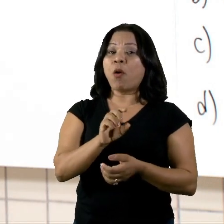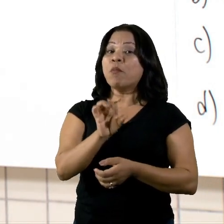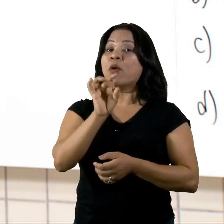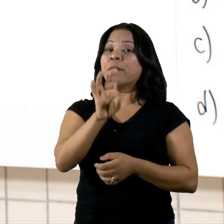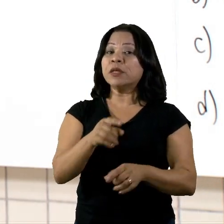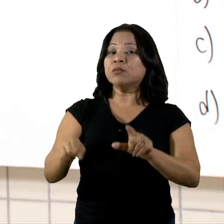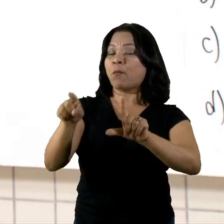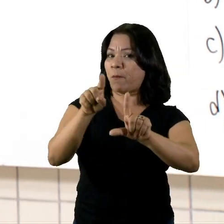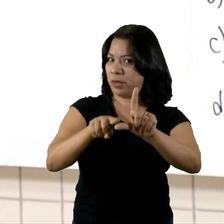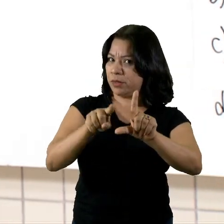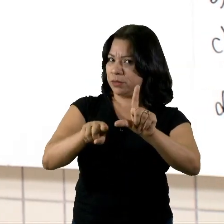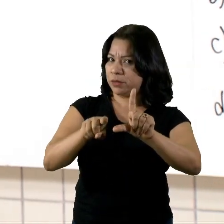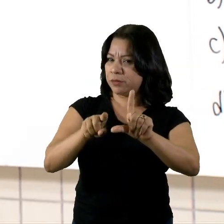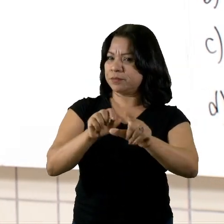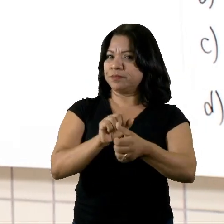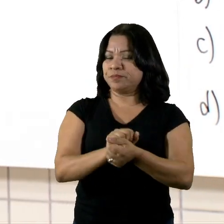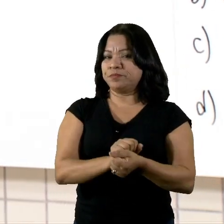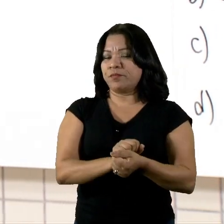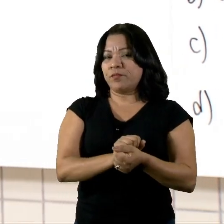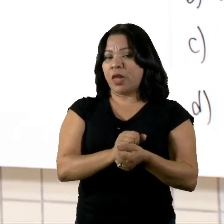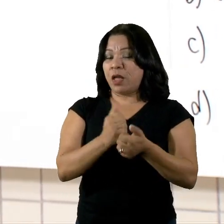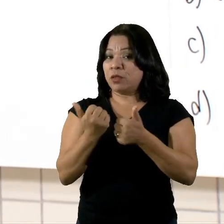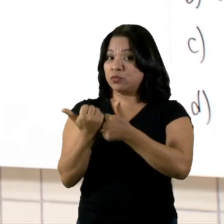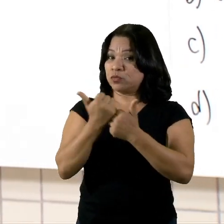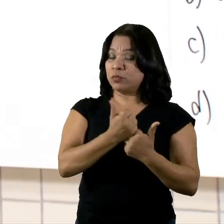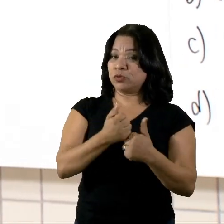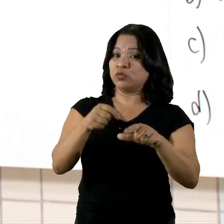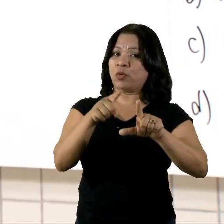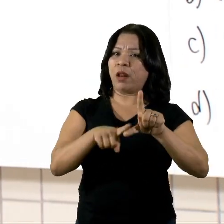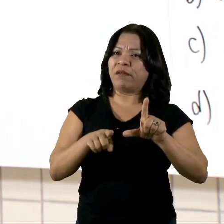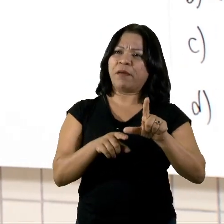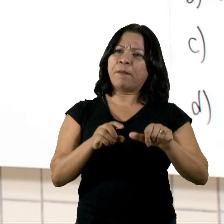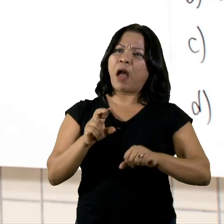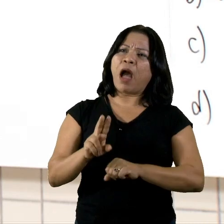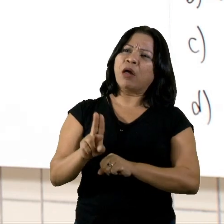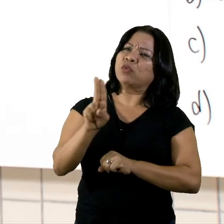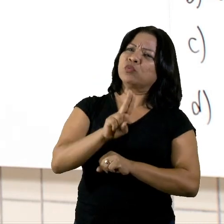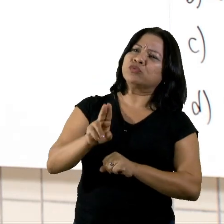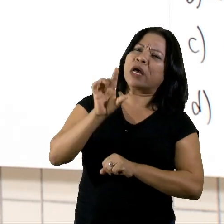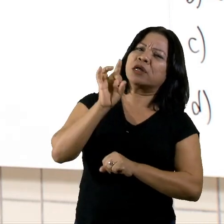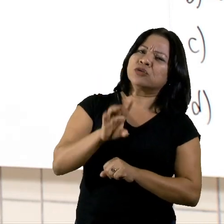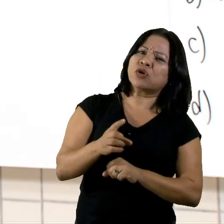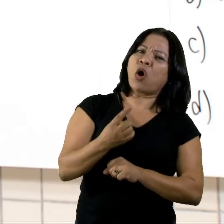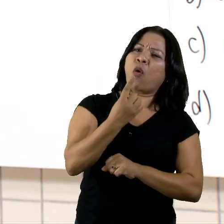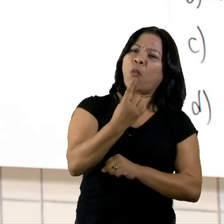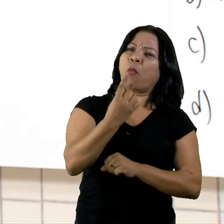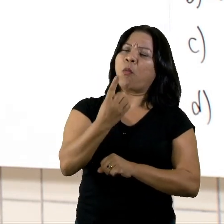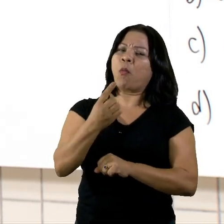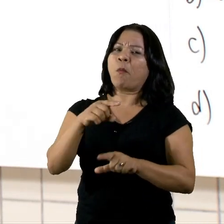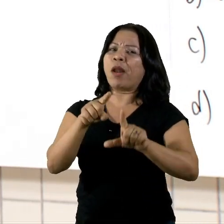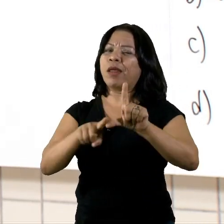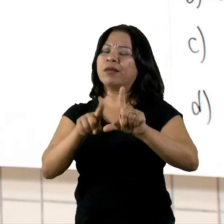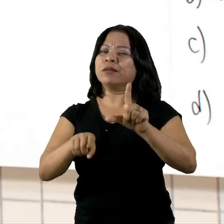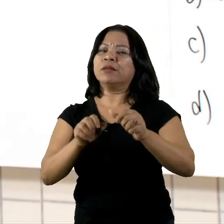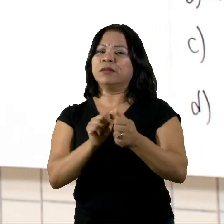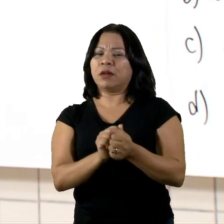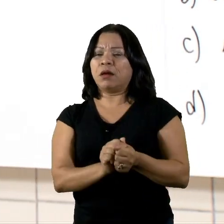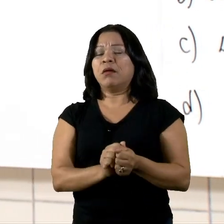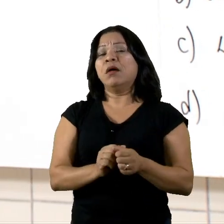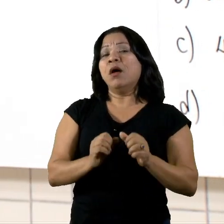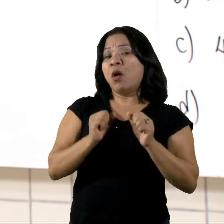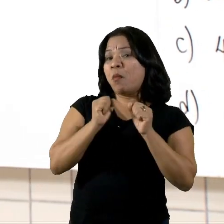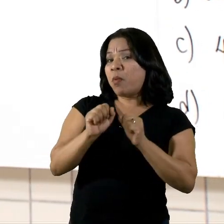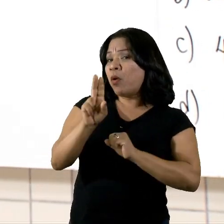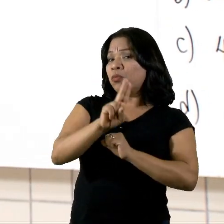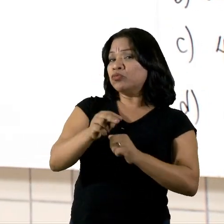certo? Então, assim, para a gente não ficar usando sempre as mesmas letras, vamos mudar, vamos colocar M. A gente pode fazer isso, tá? Então, digamos